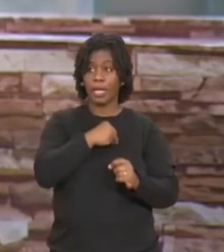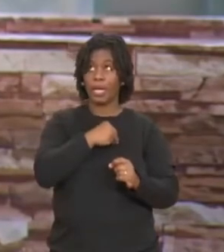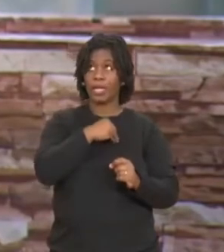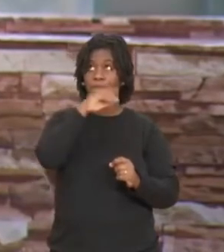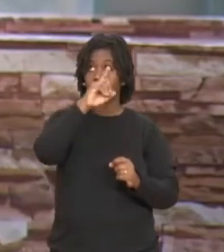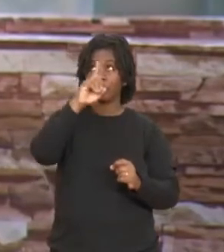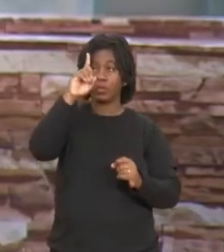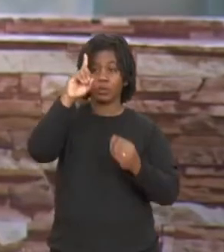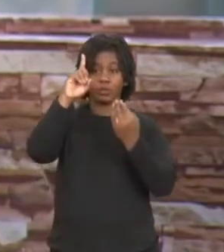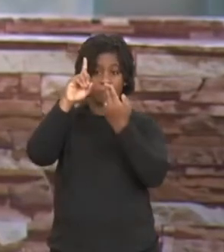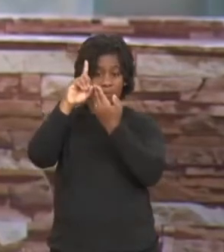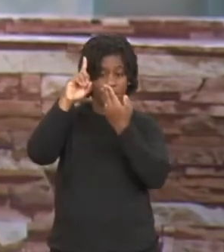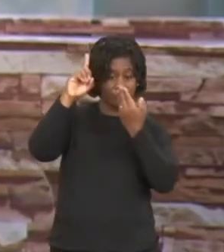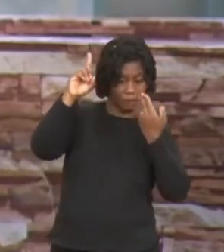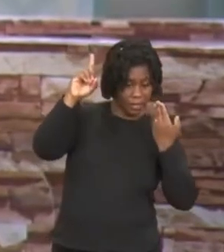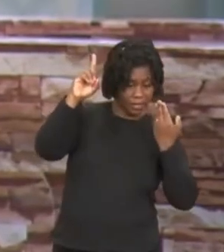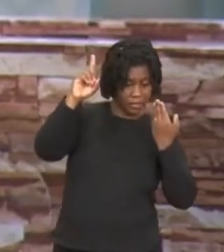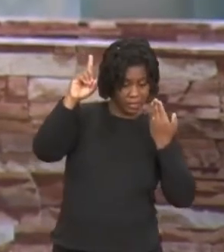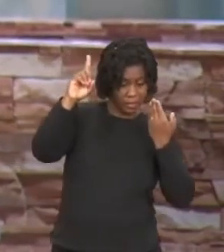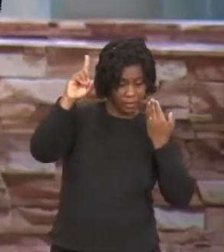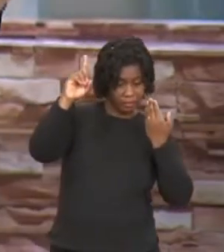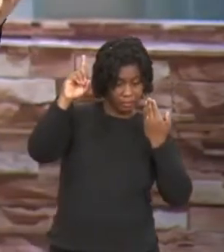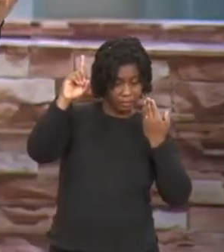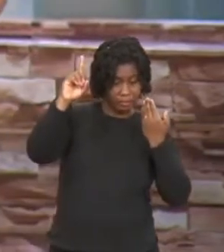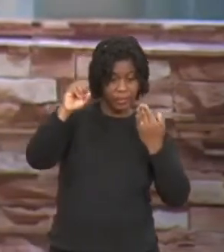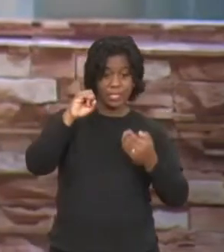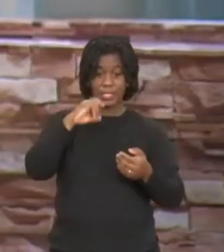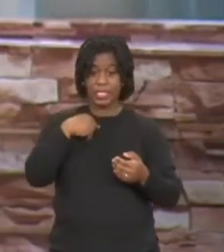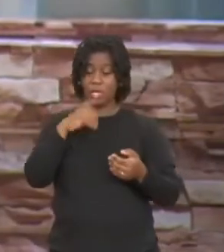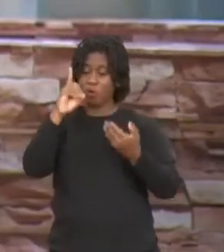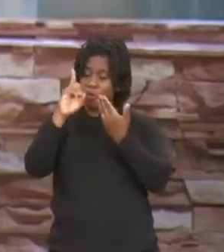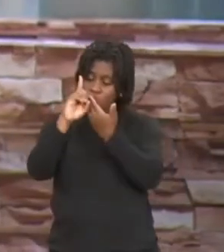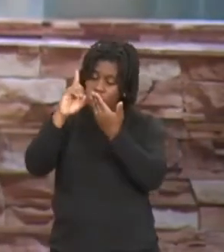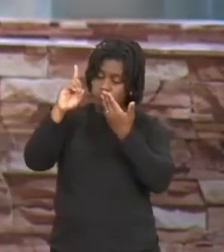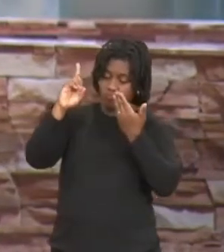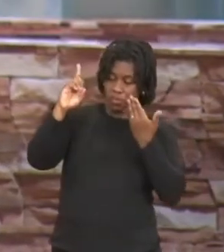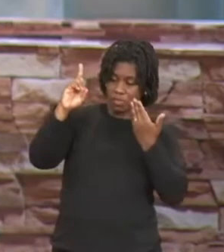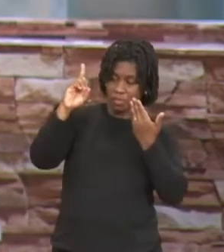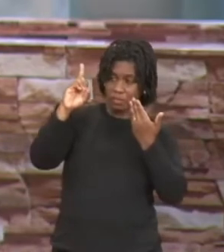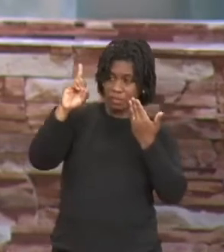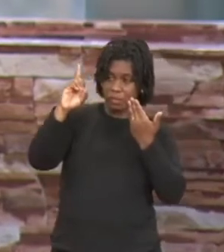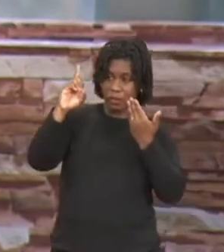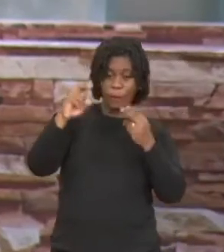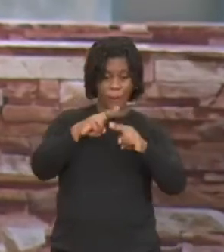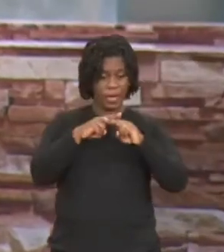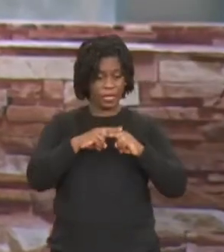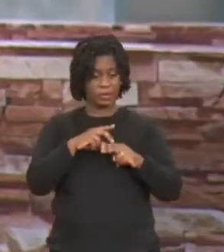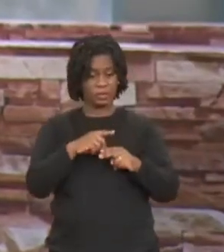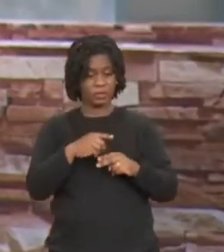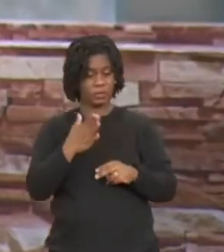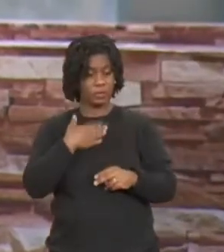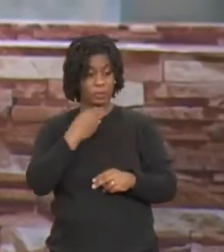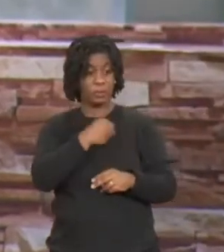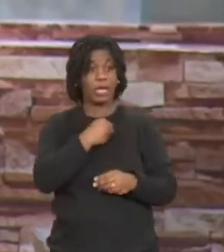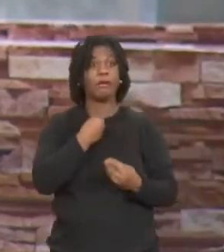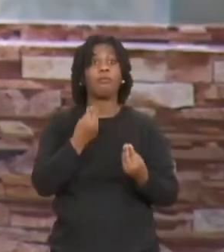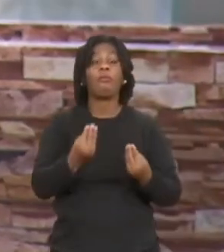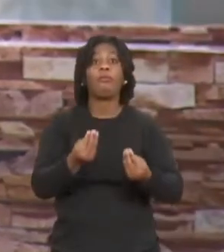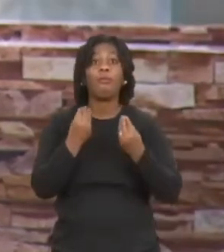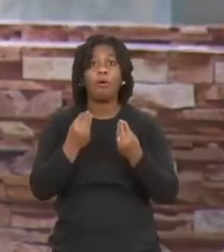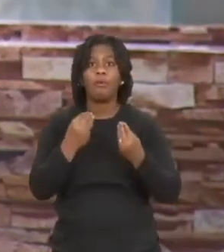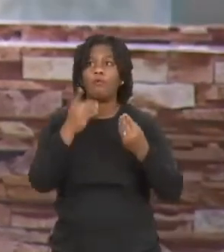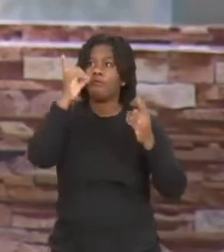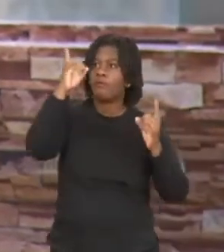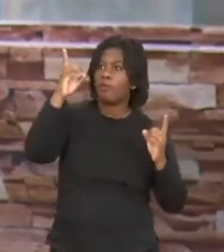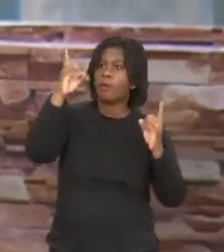Deus, se eu sou afastado de Deus por causa dos meus pecados, como eu vou me aproximar